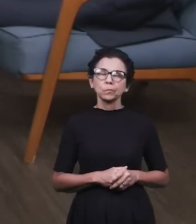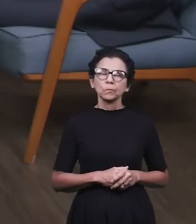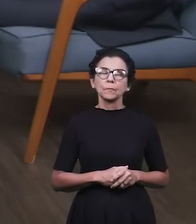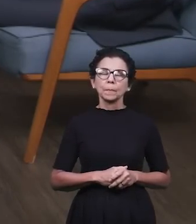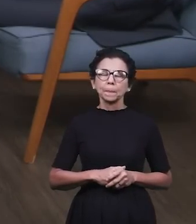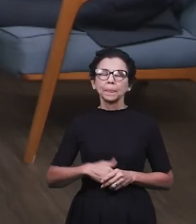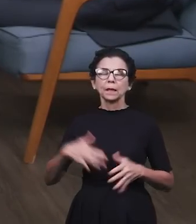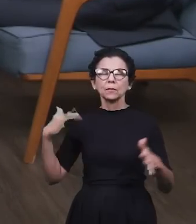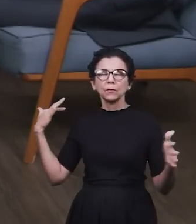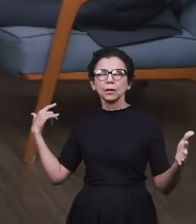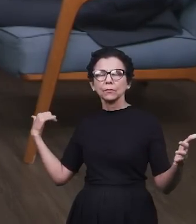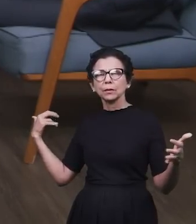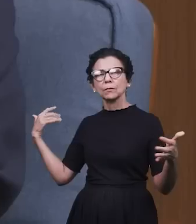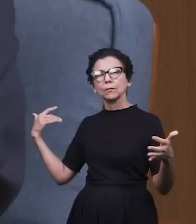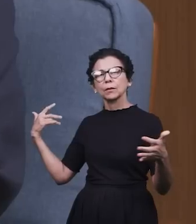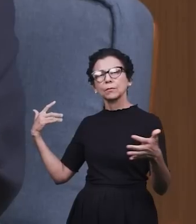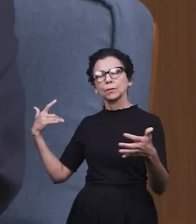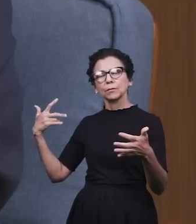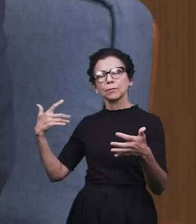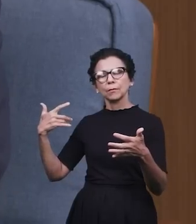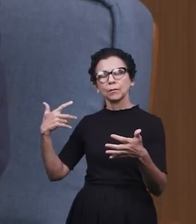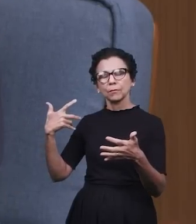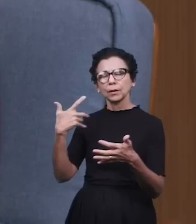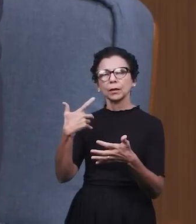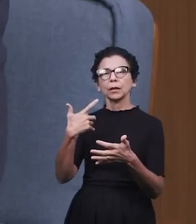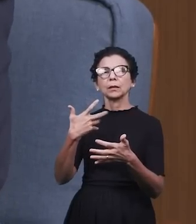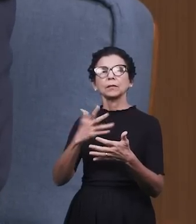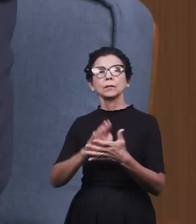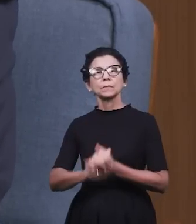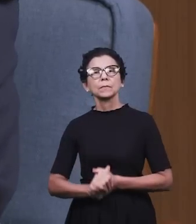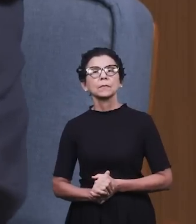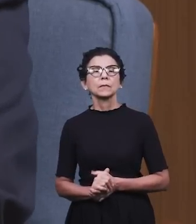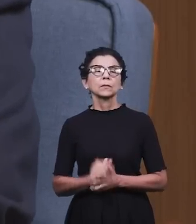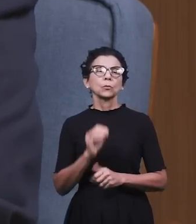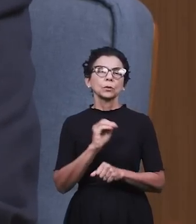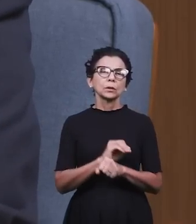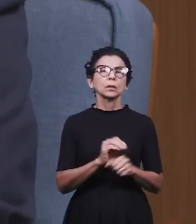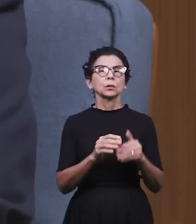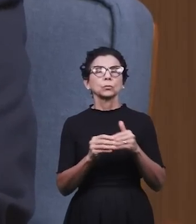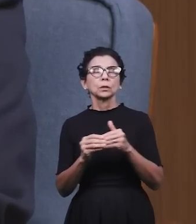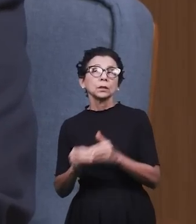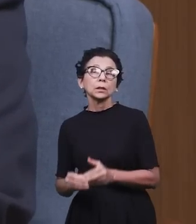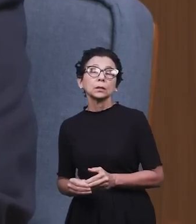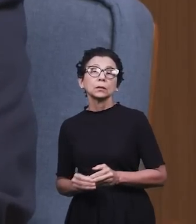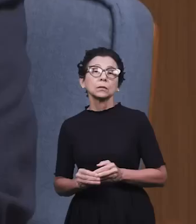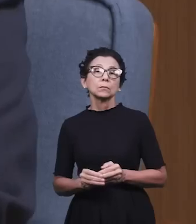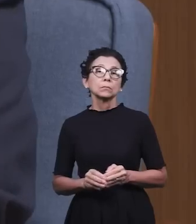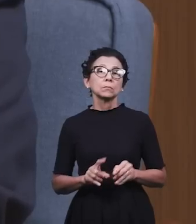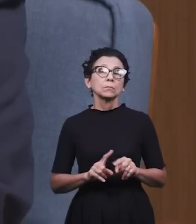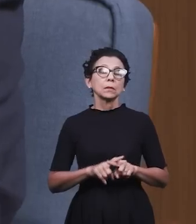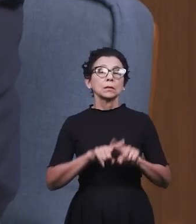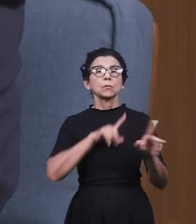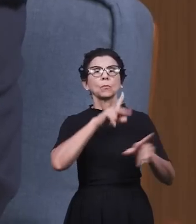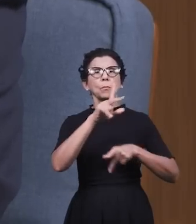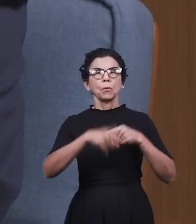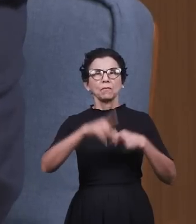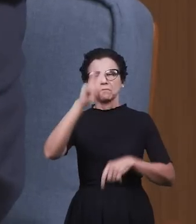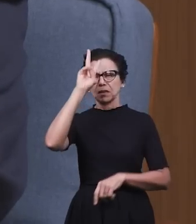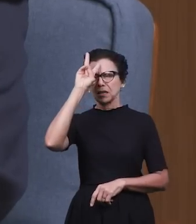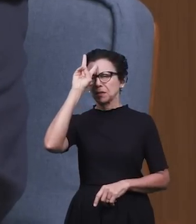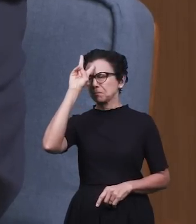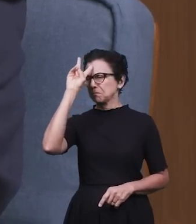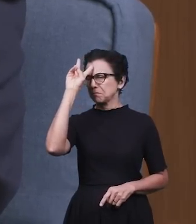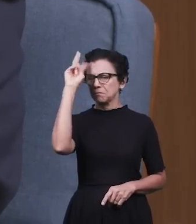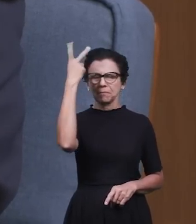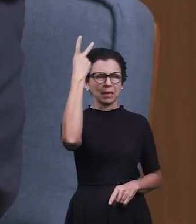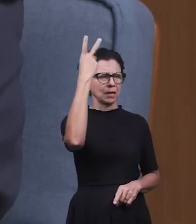as orientações dele, que não é diferente do que nós vemos nos nossos dias. Aquilo que se